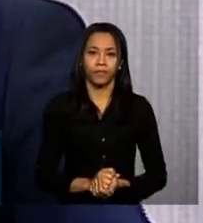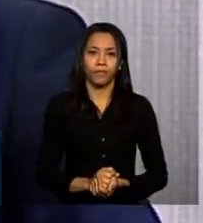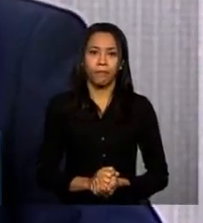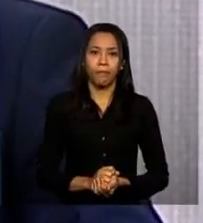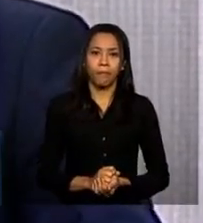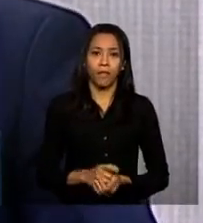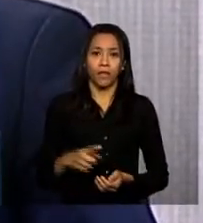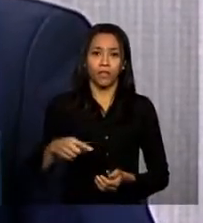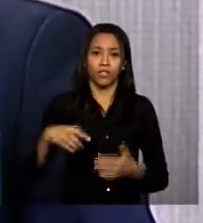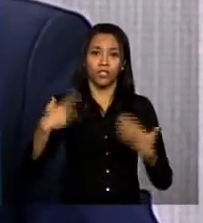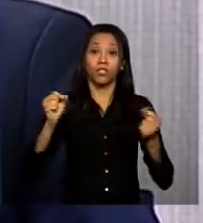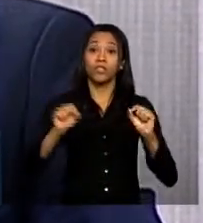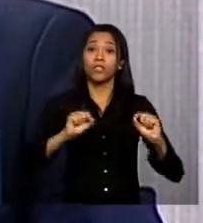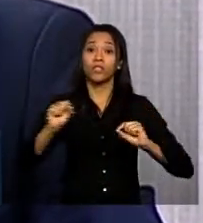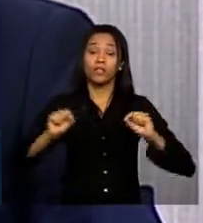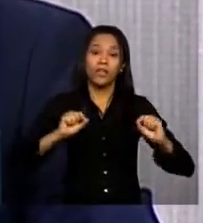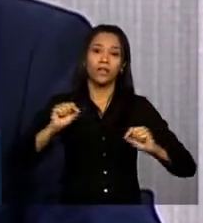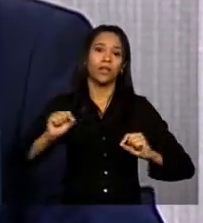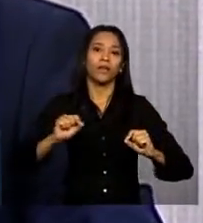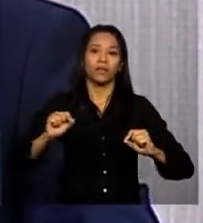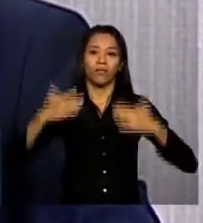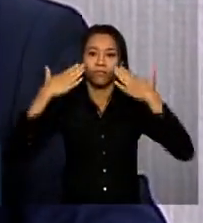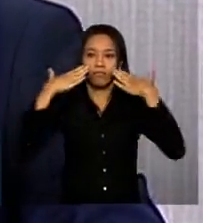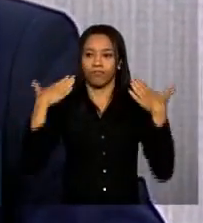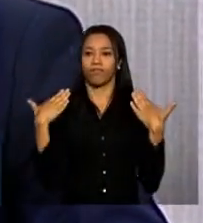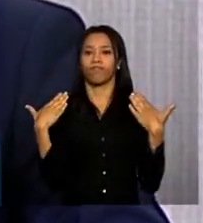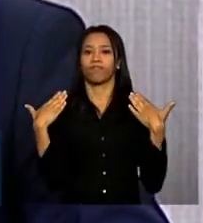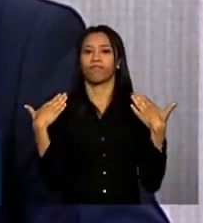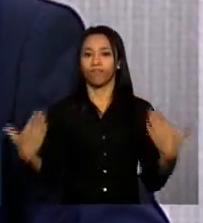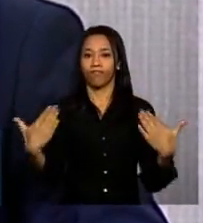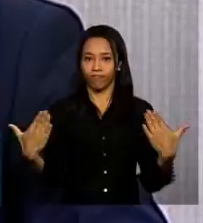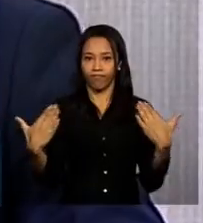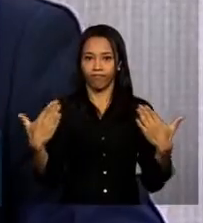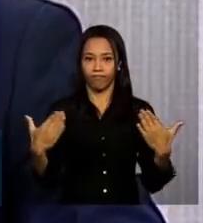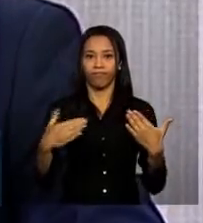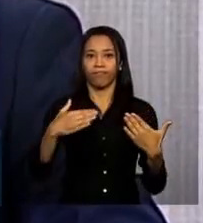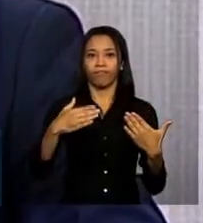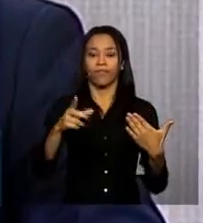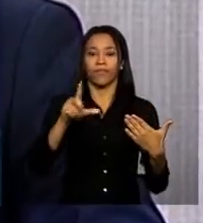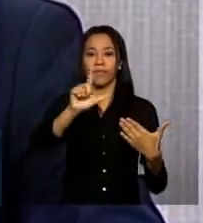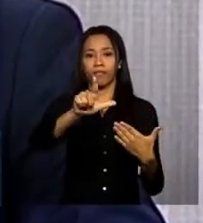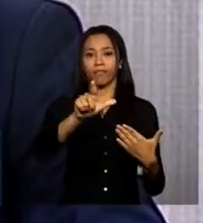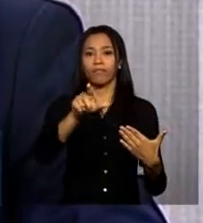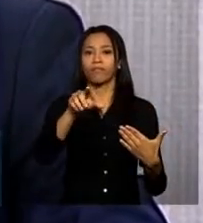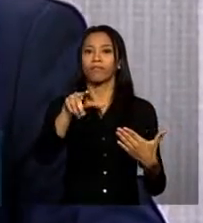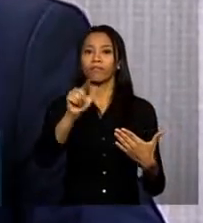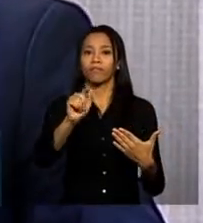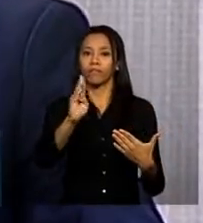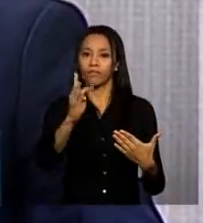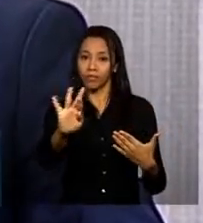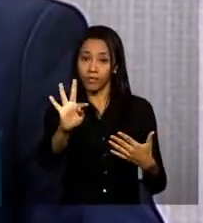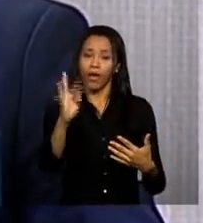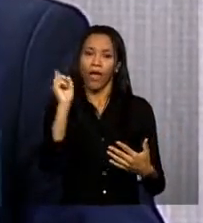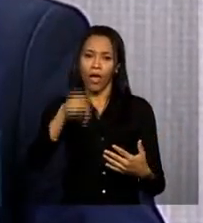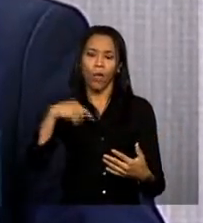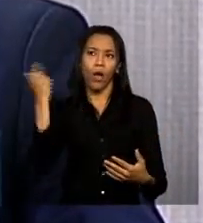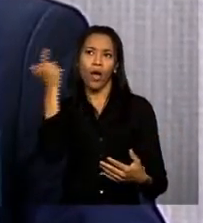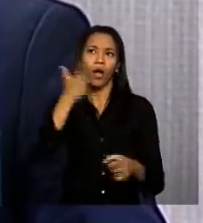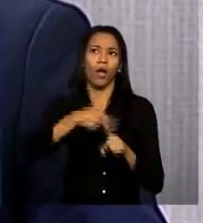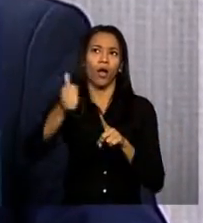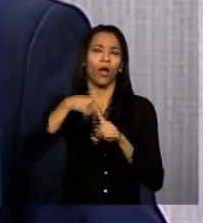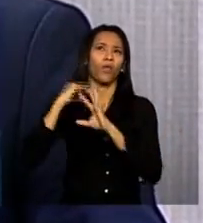dar visibilidade ao Dia da Visibilidade Trans. Acho que é uma conquista da sociedade brasileira desde